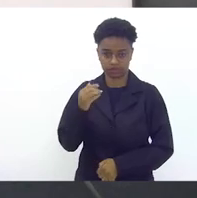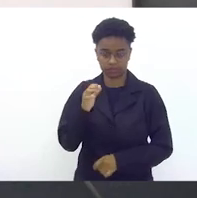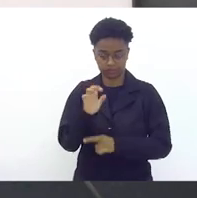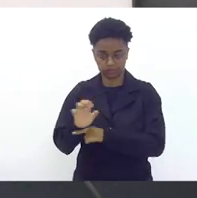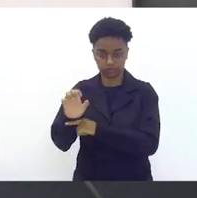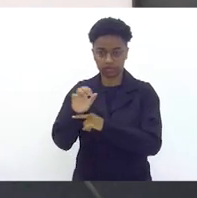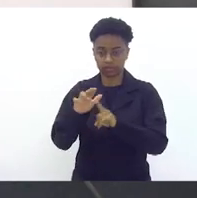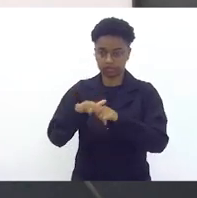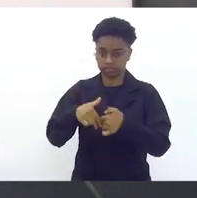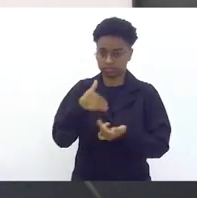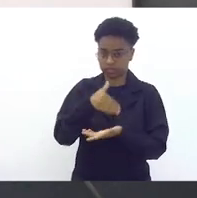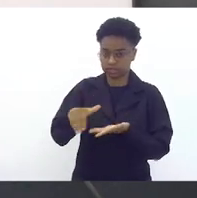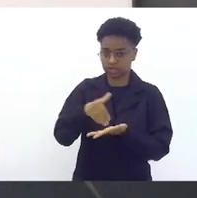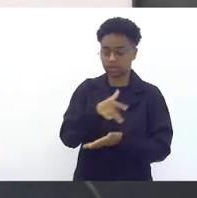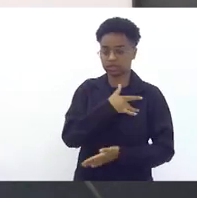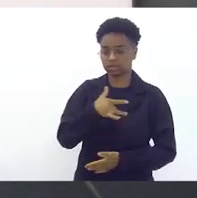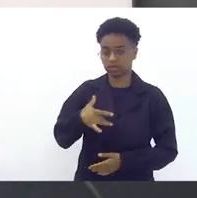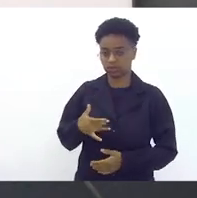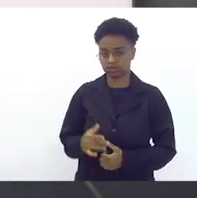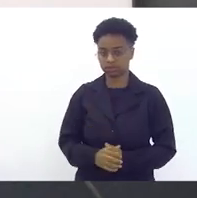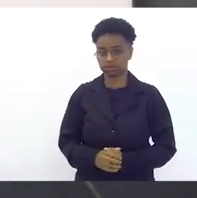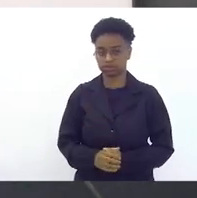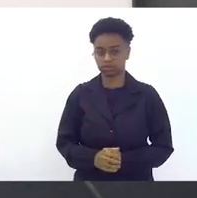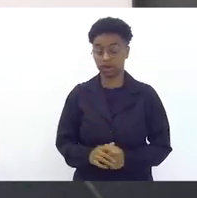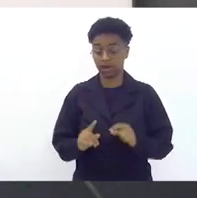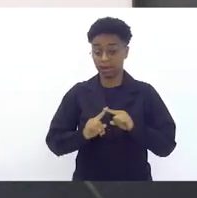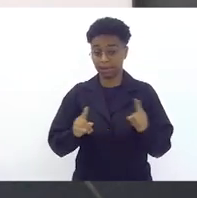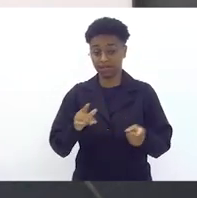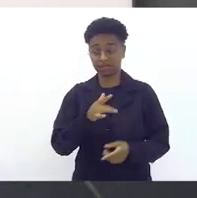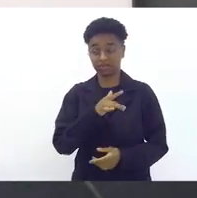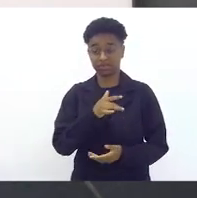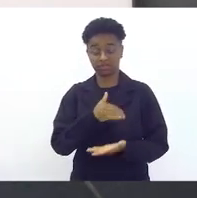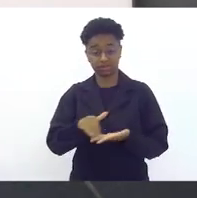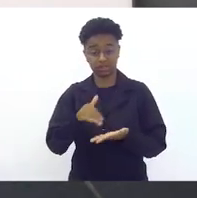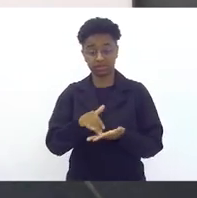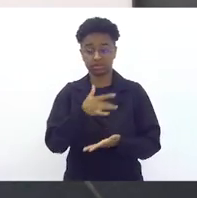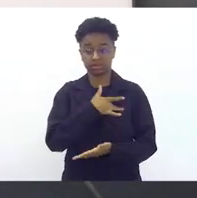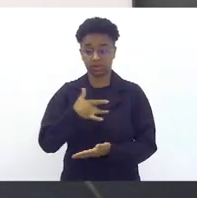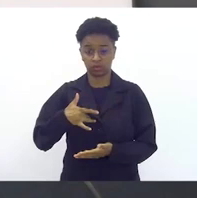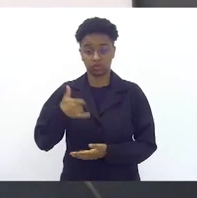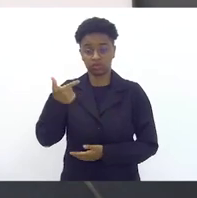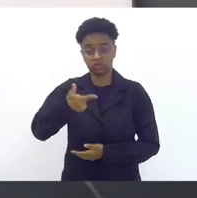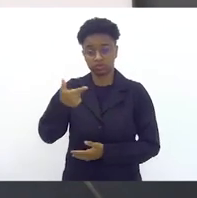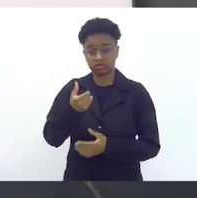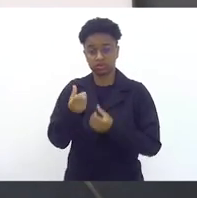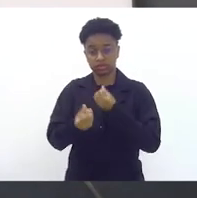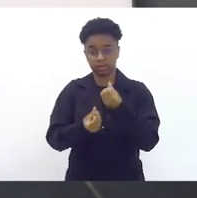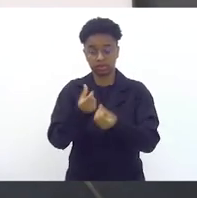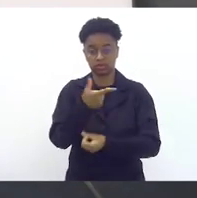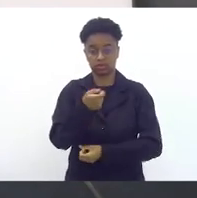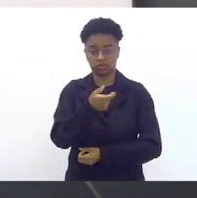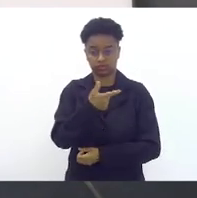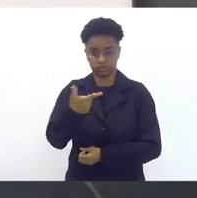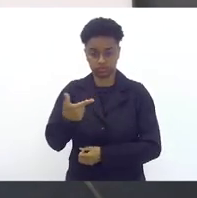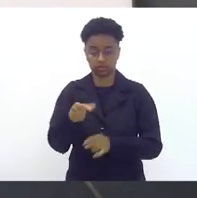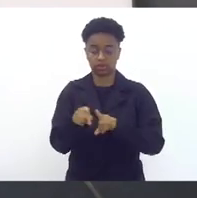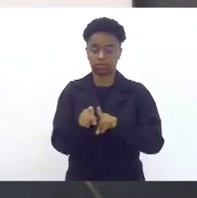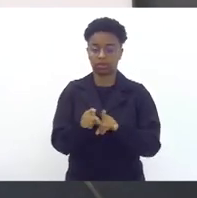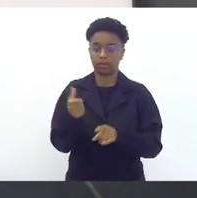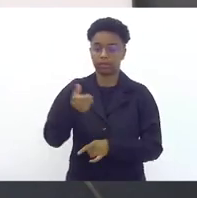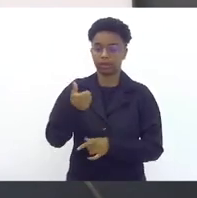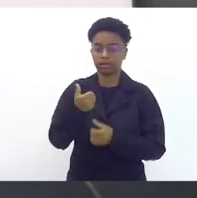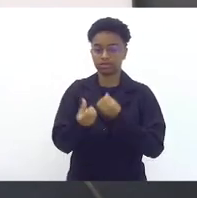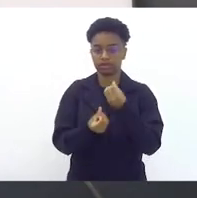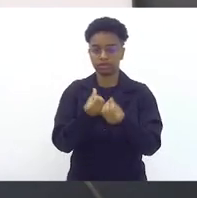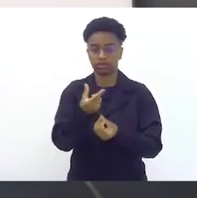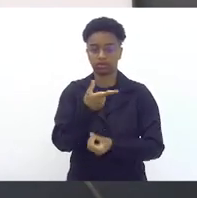através da Secretaria de Saúde. Mas a Secretaria de Saúde, tanto no segundo semestre de 22, quanto no primeiro semestre